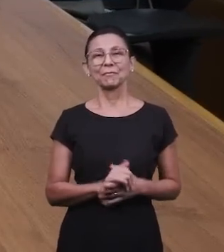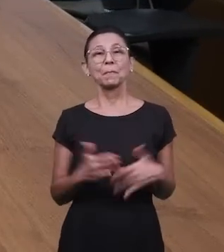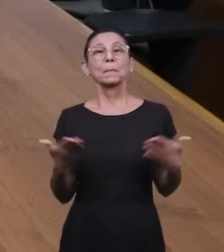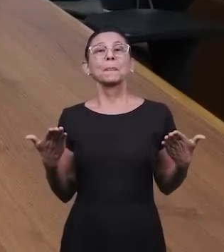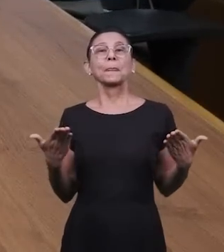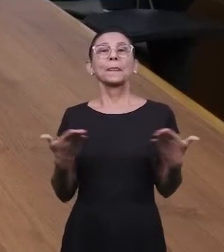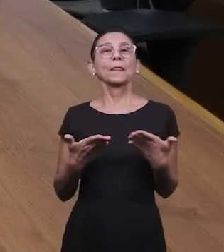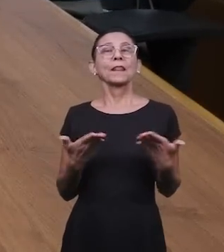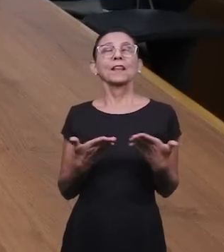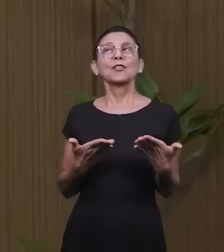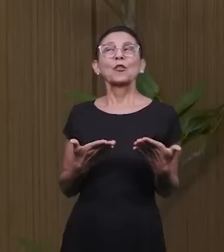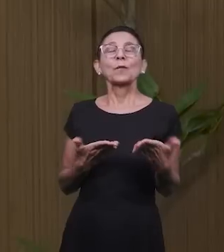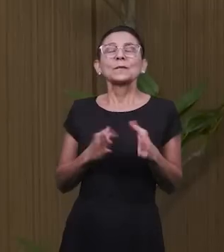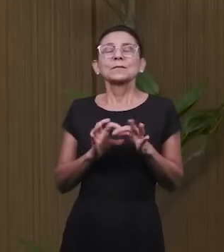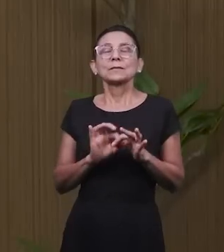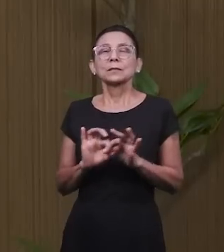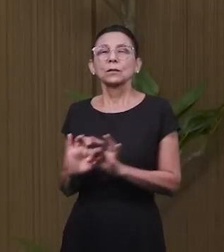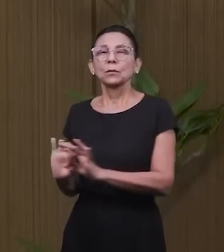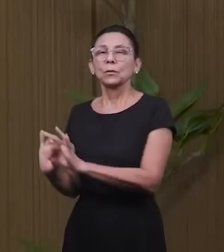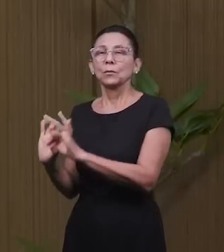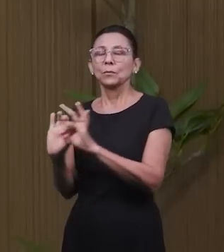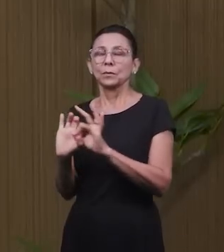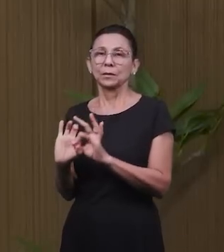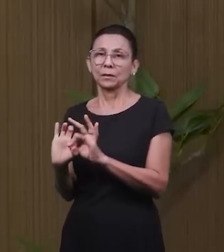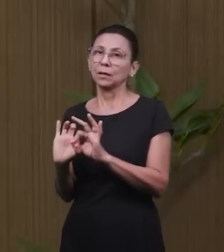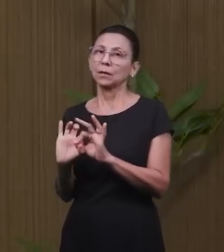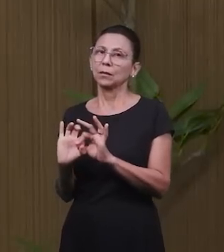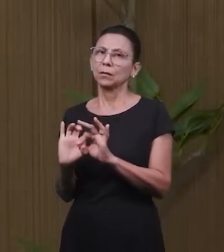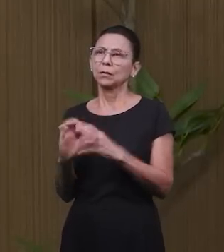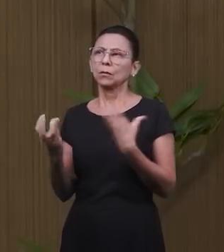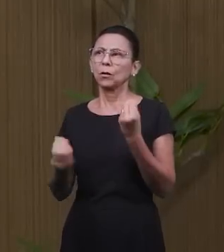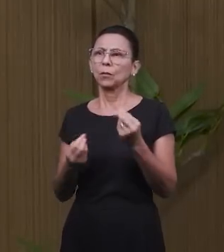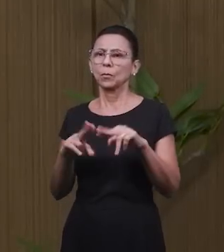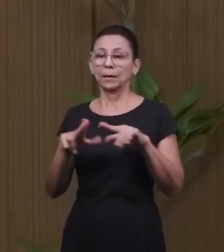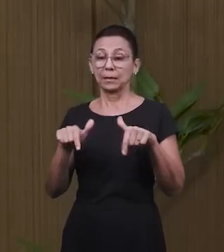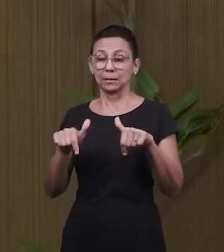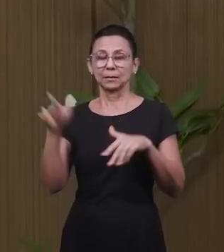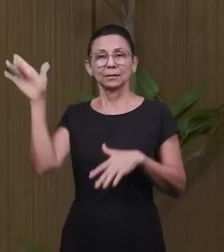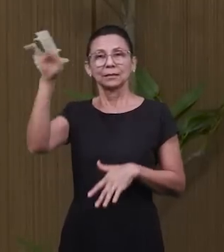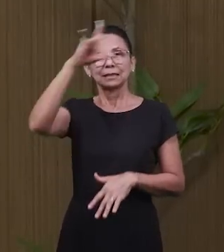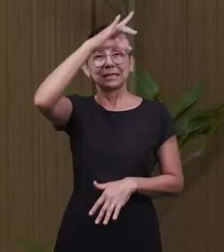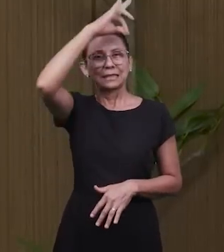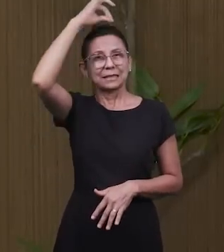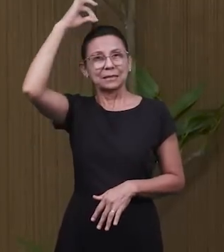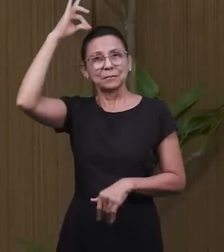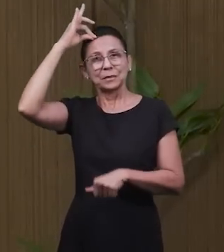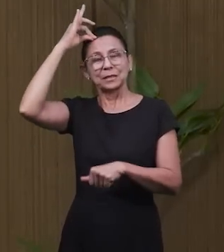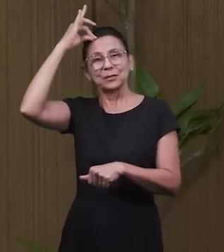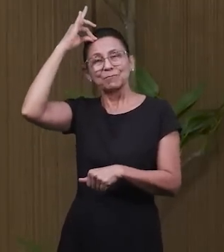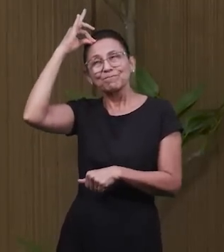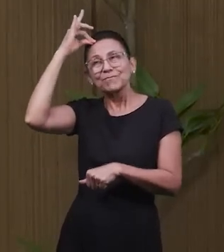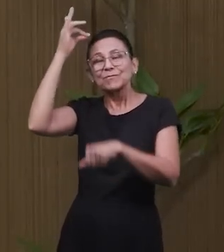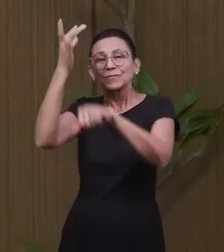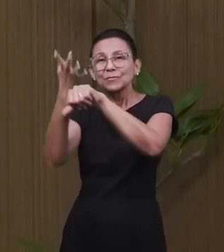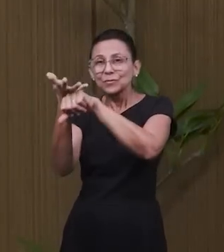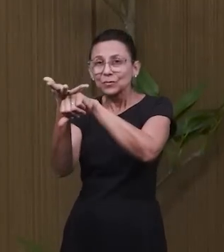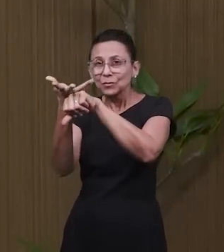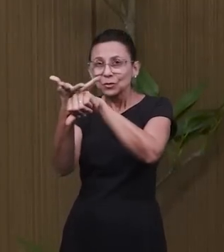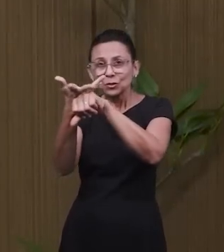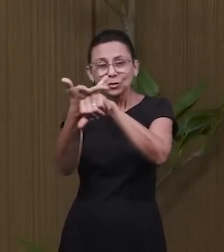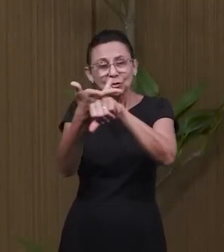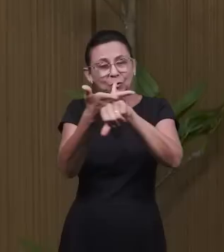agora você vai ter essa comunhão através do Espírito Santo, porque o Espírito Santo,